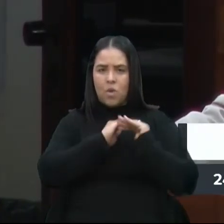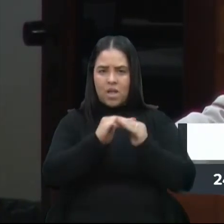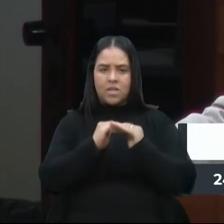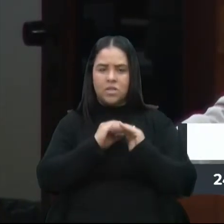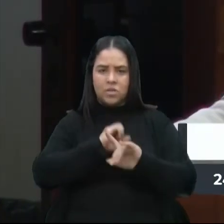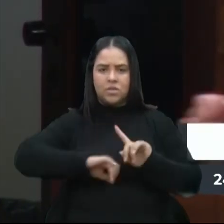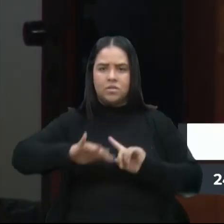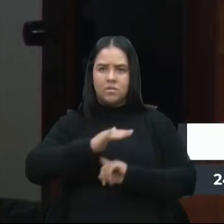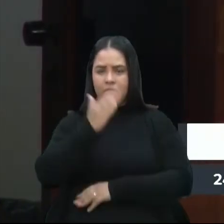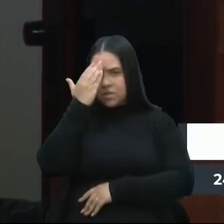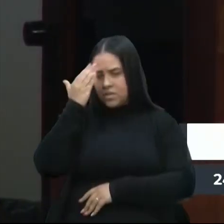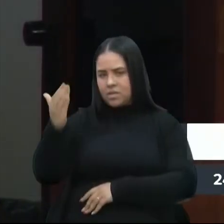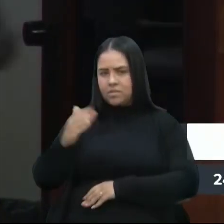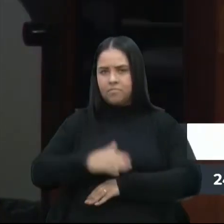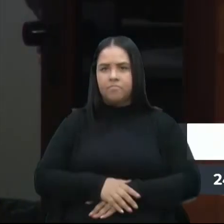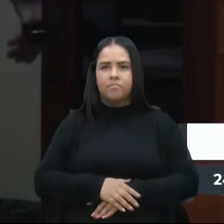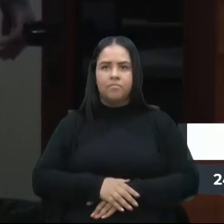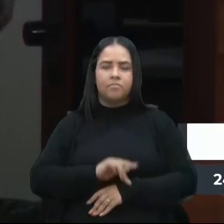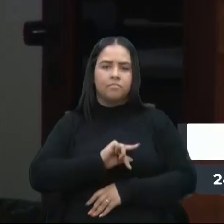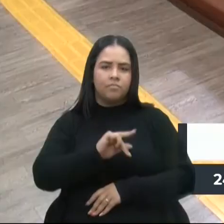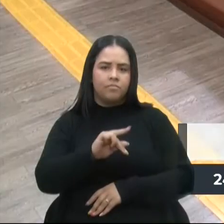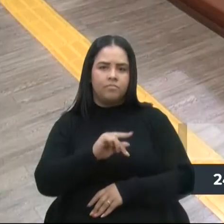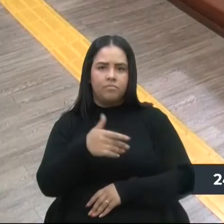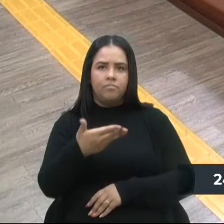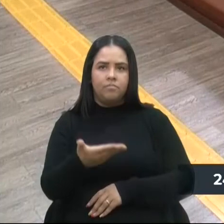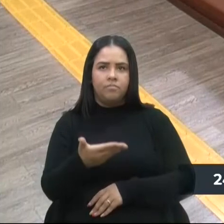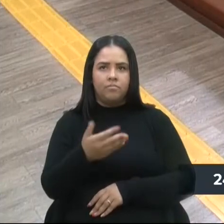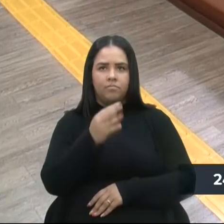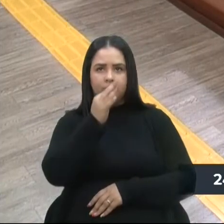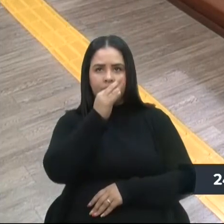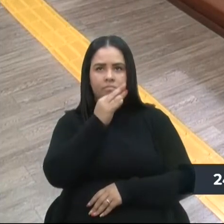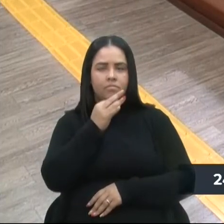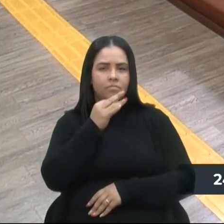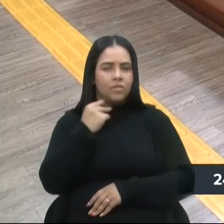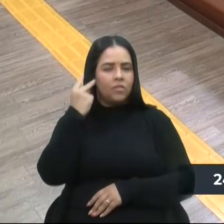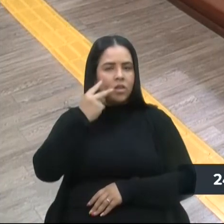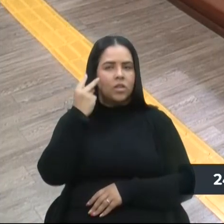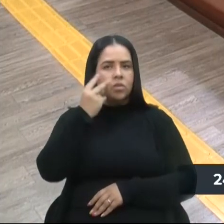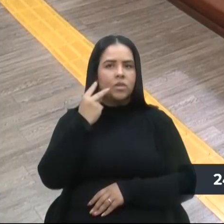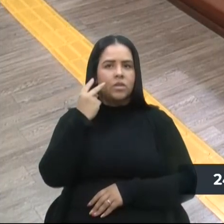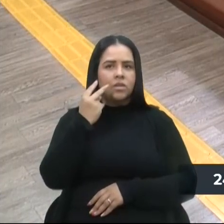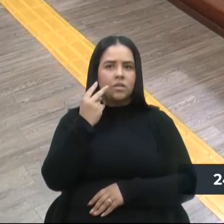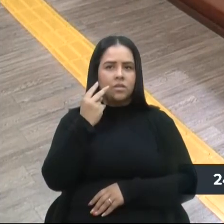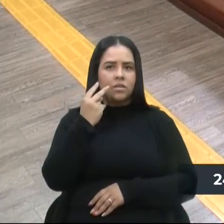social. Meu muito obrigado, presidente, vereadora